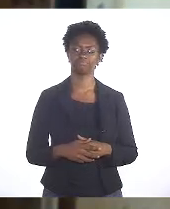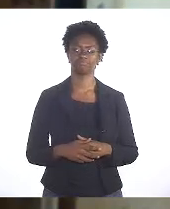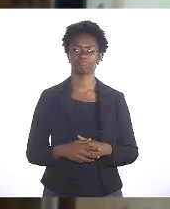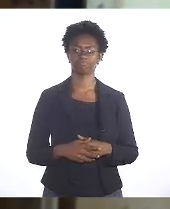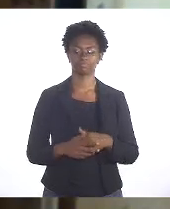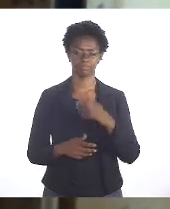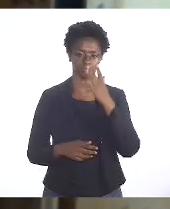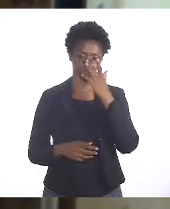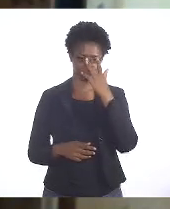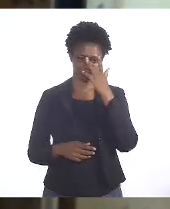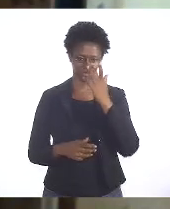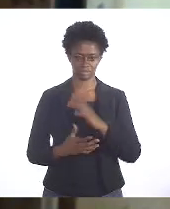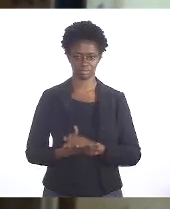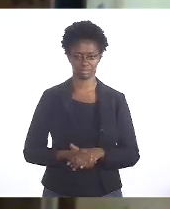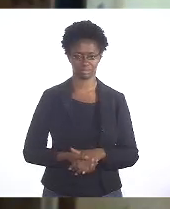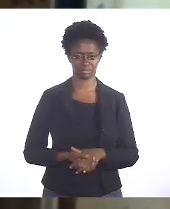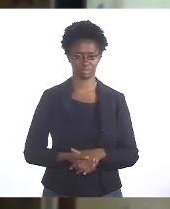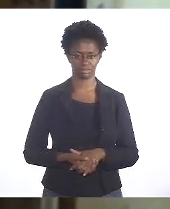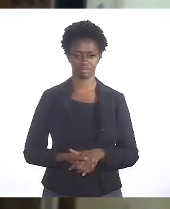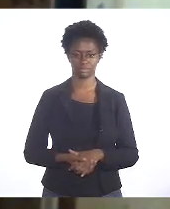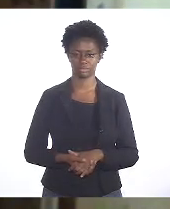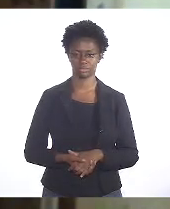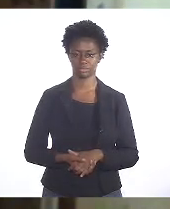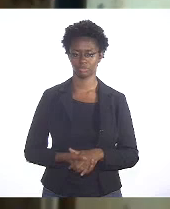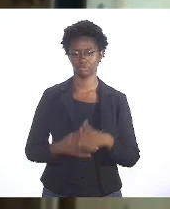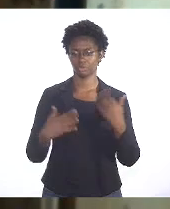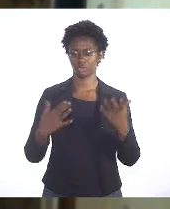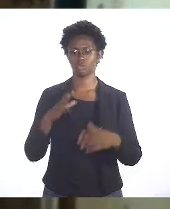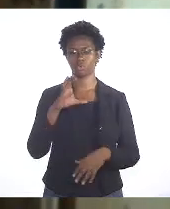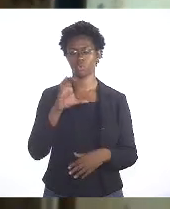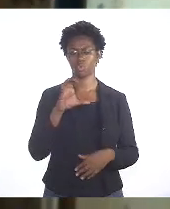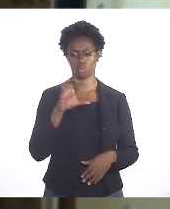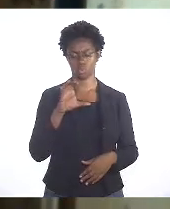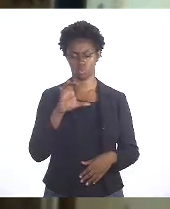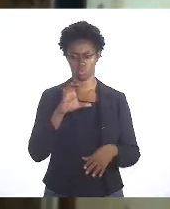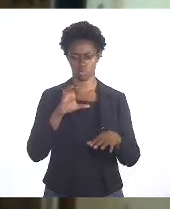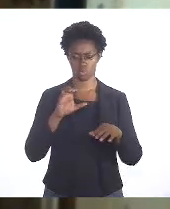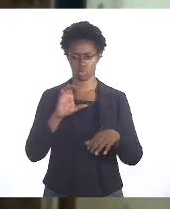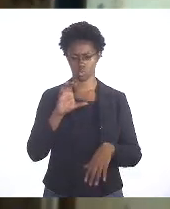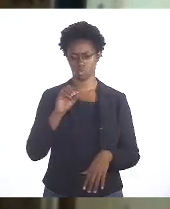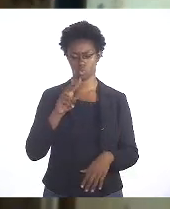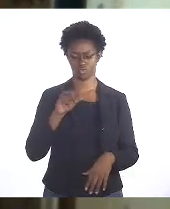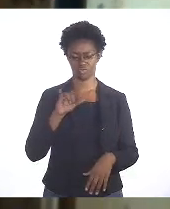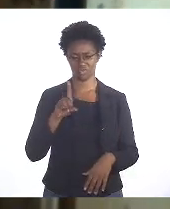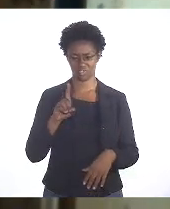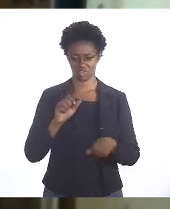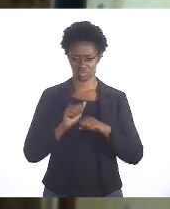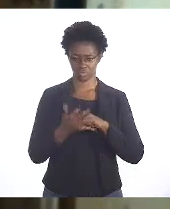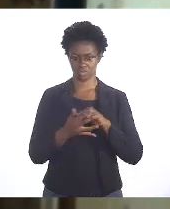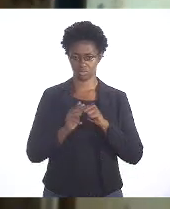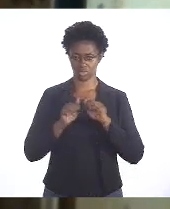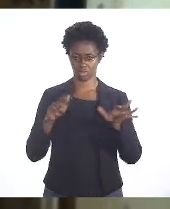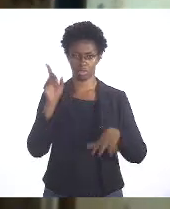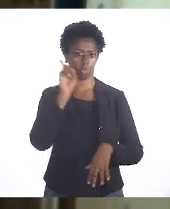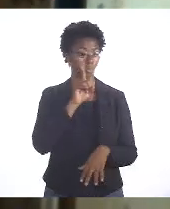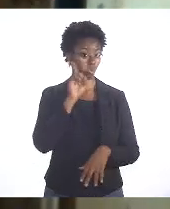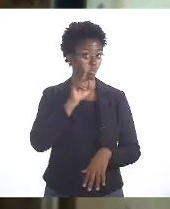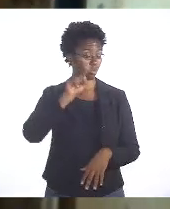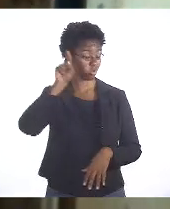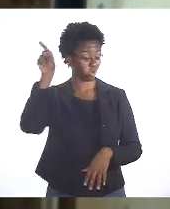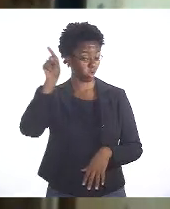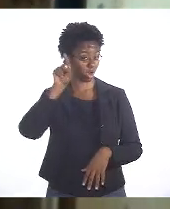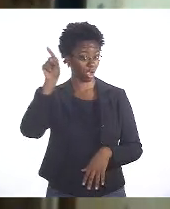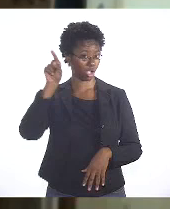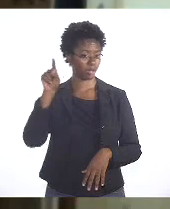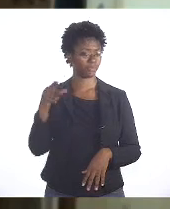é que a Covid-19 nos Estados Unidos está